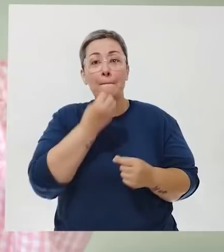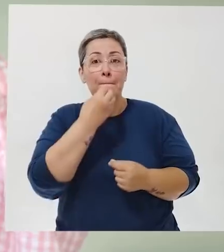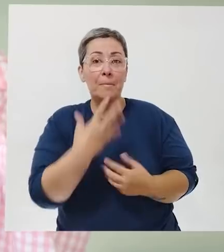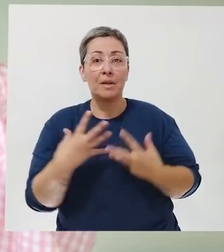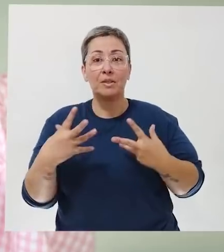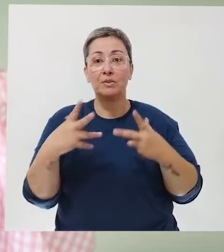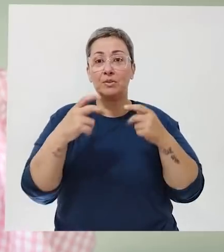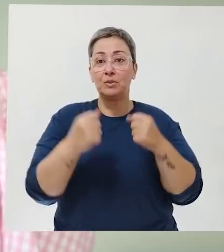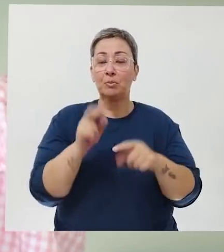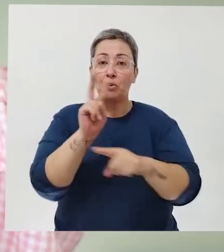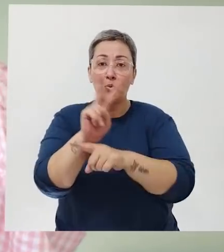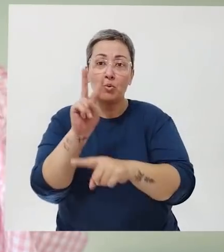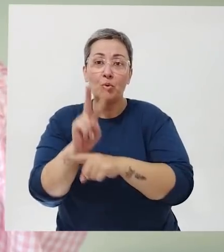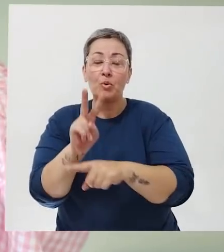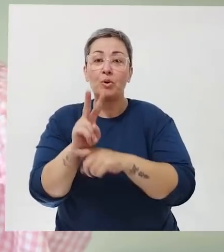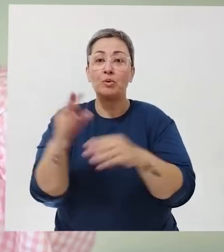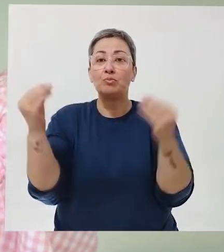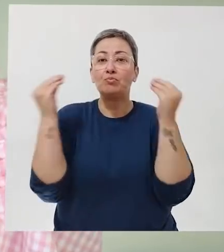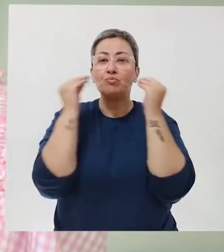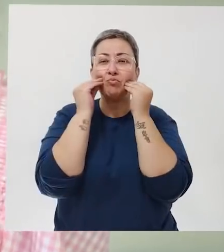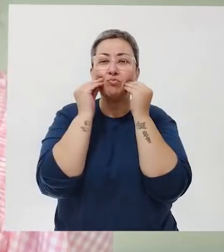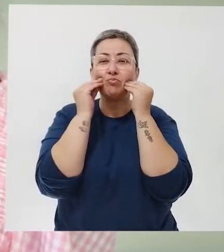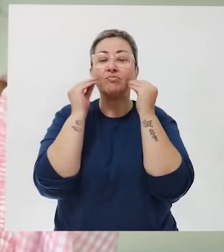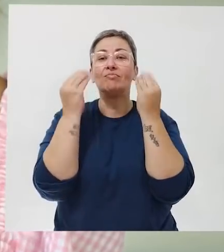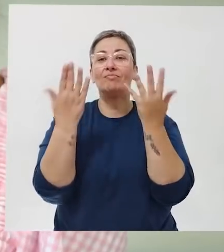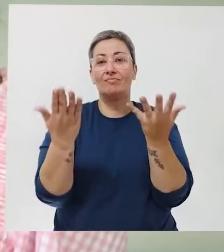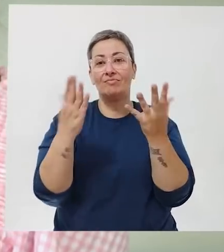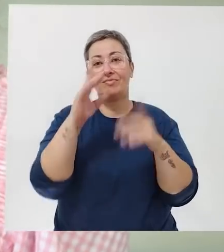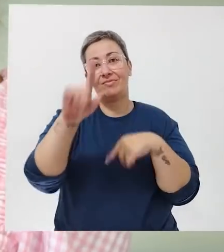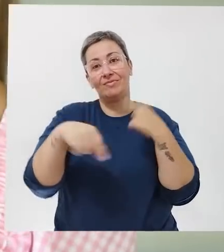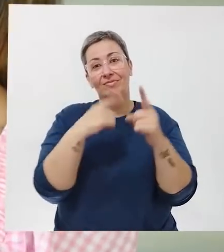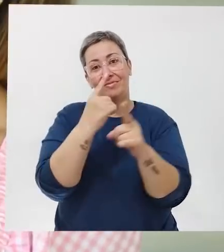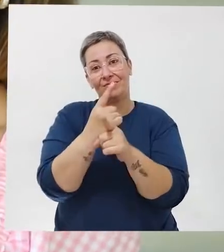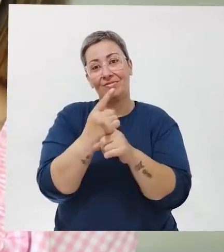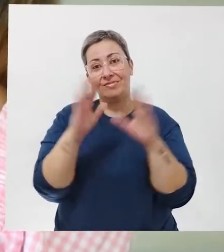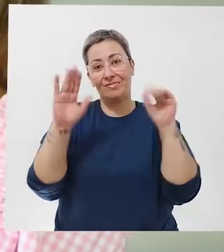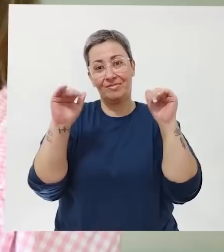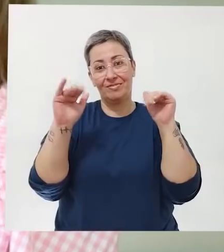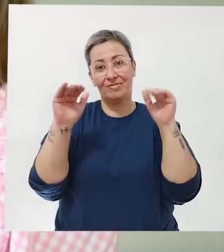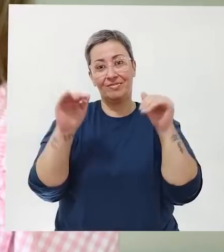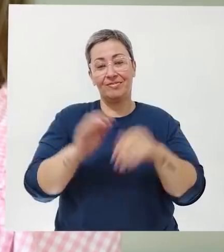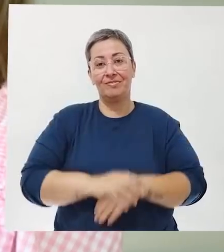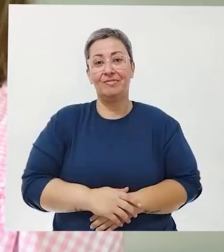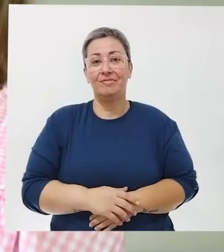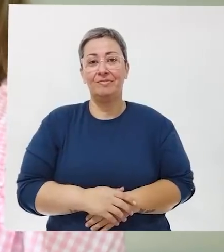continuem se cuidando. Um super beijo e até breve. Tchau, tchau!